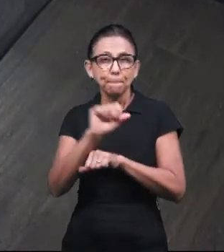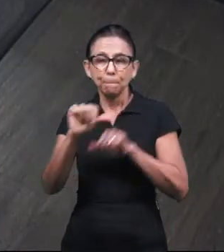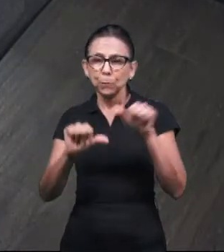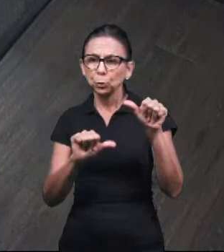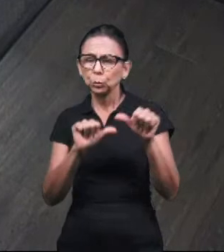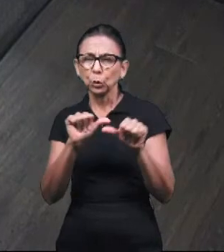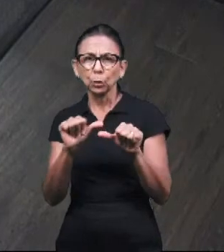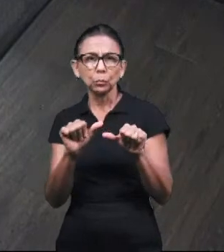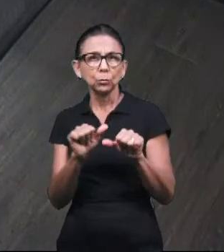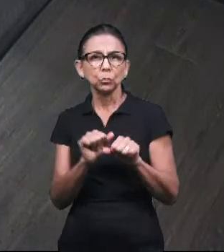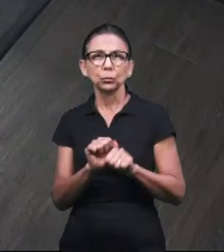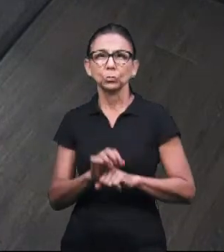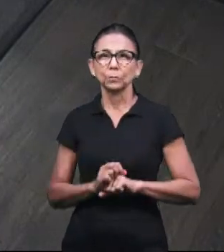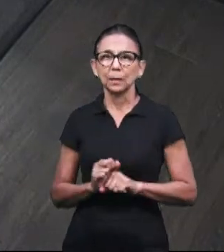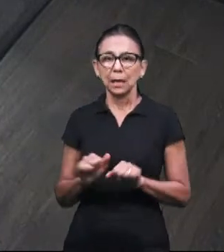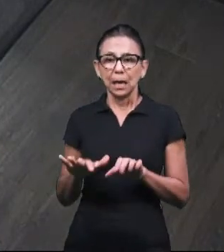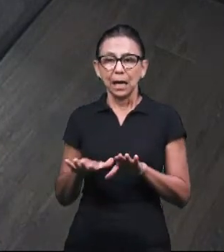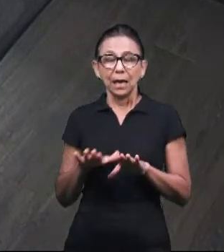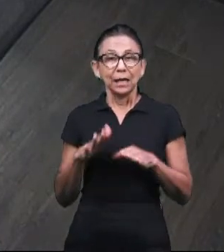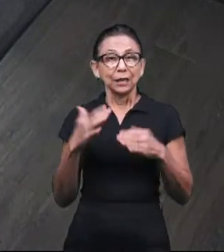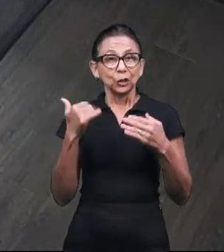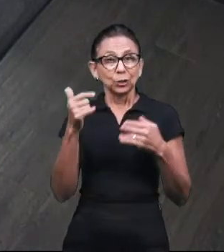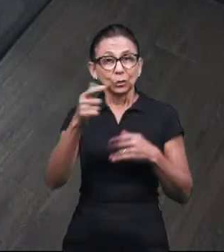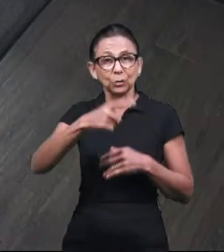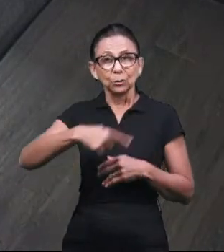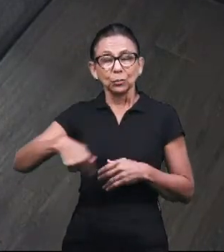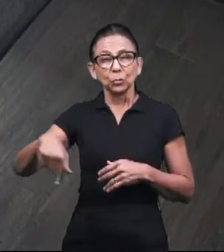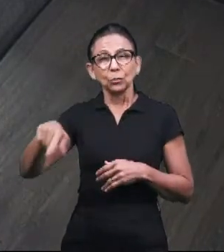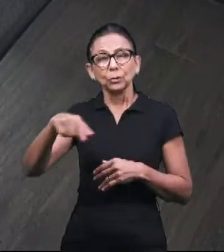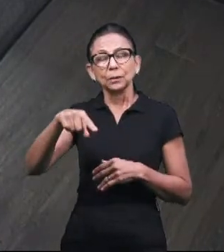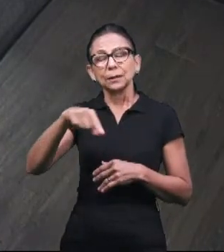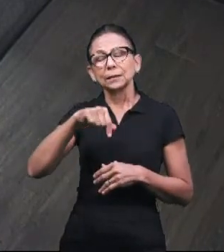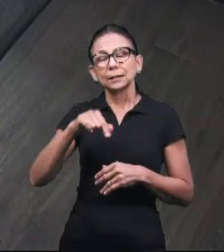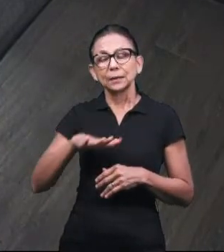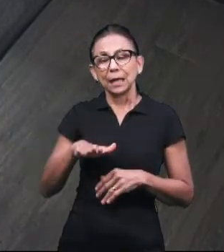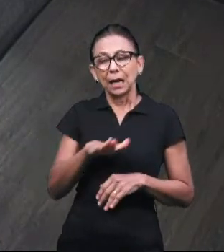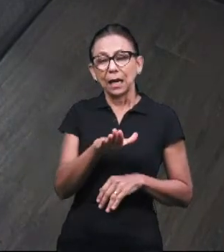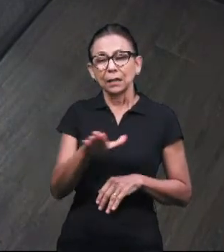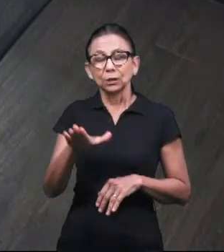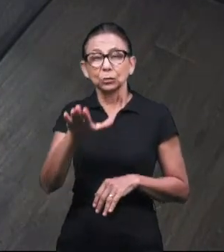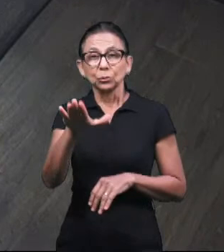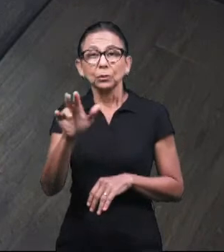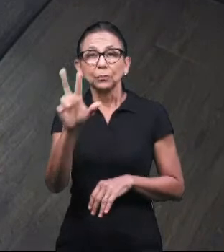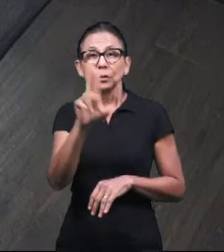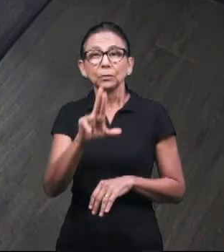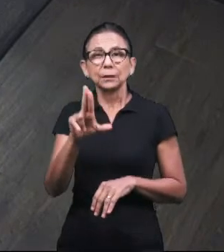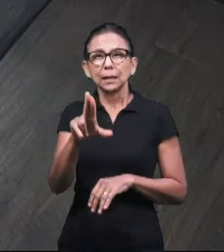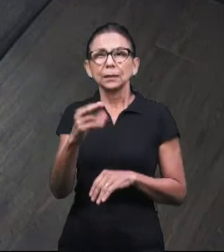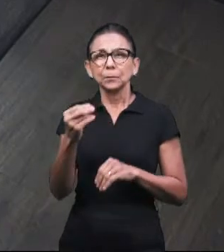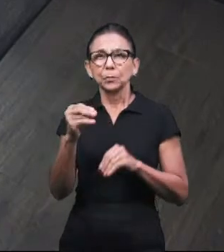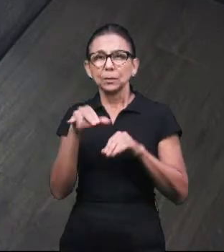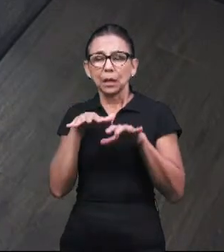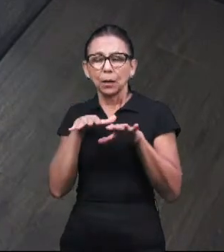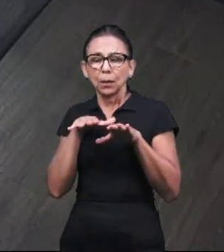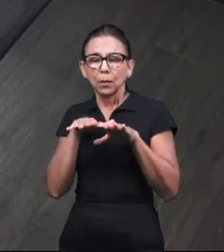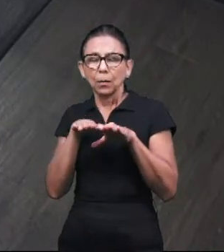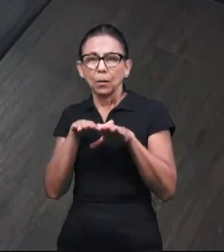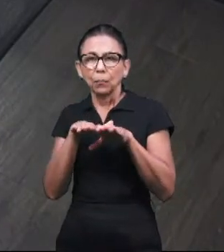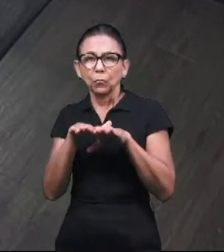estacionamentos, né? E uma coisa muito interessante que a gente viu, que eu fiz essa pergunta ao pastor Júlio